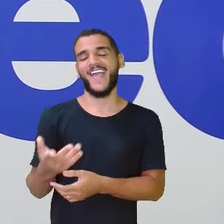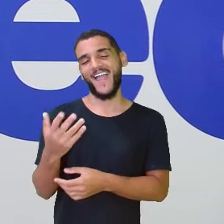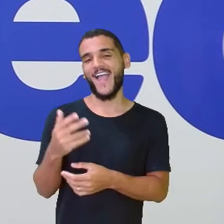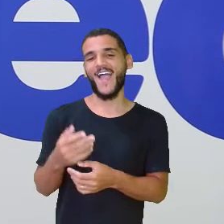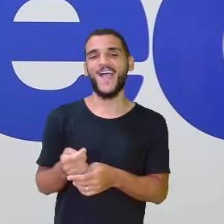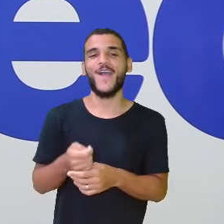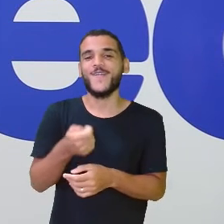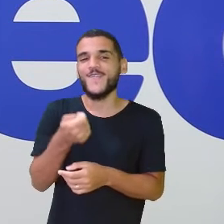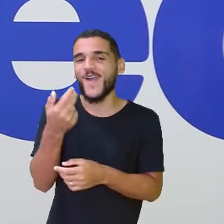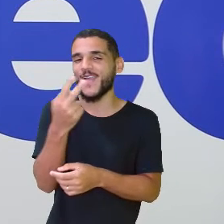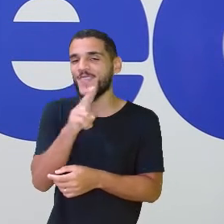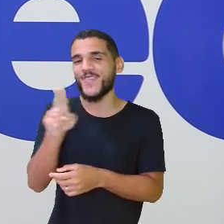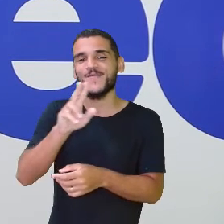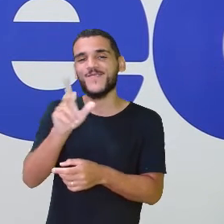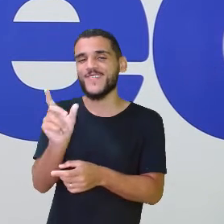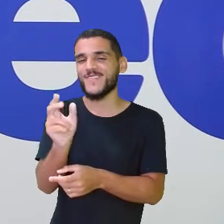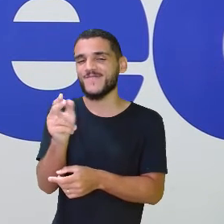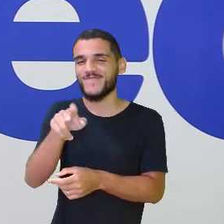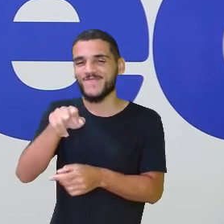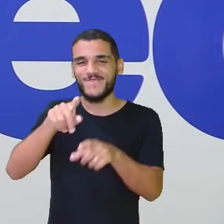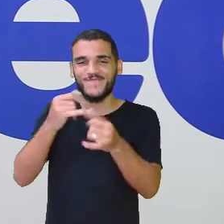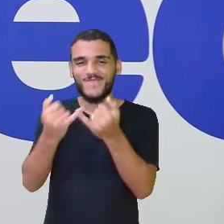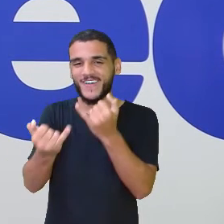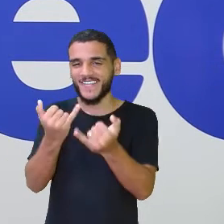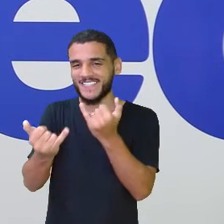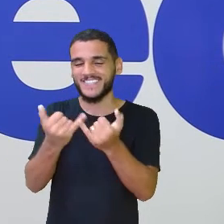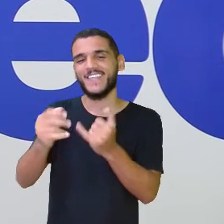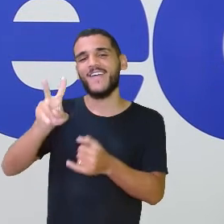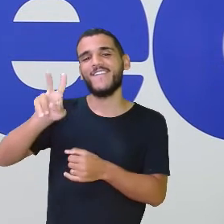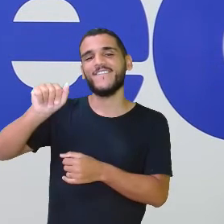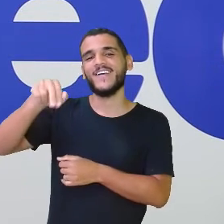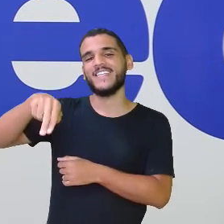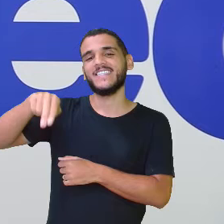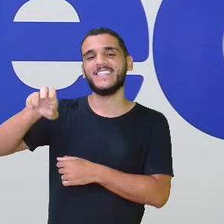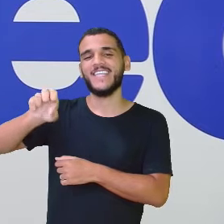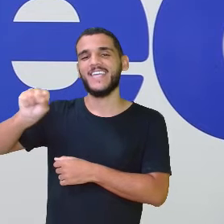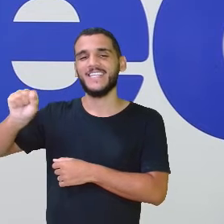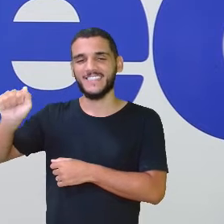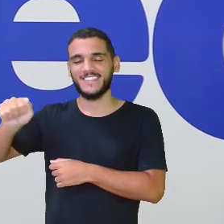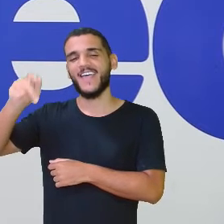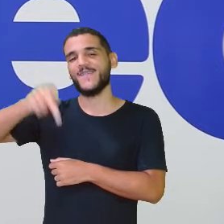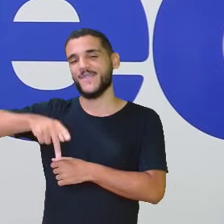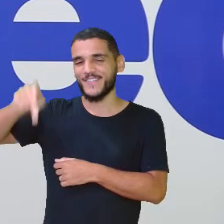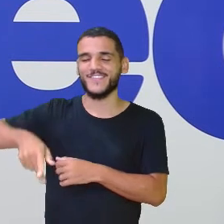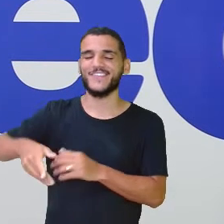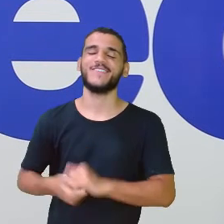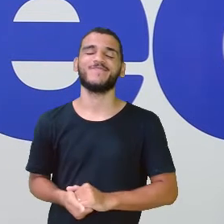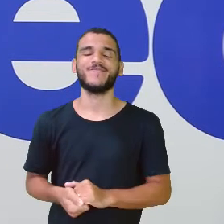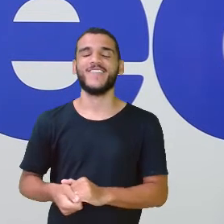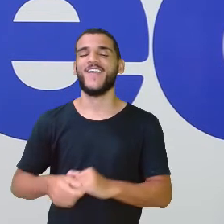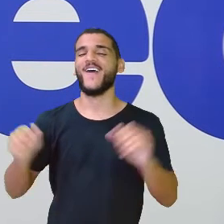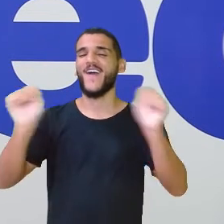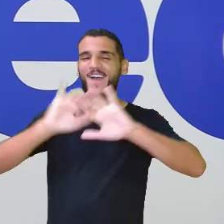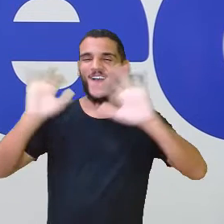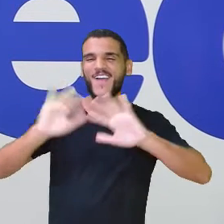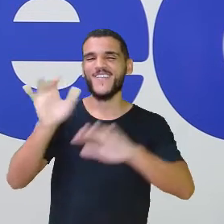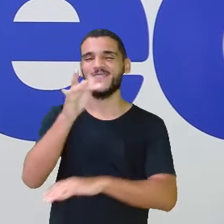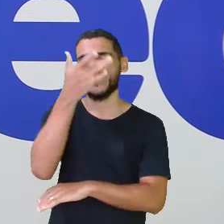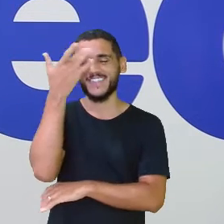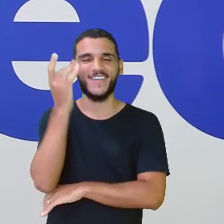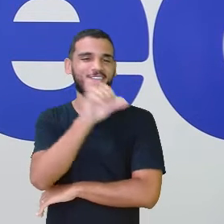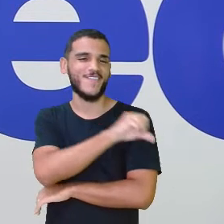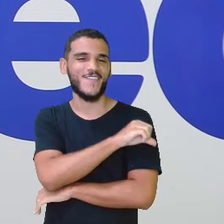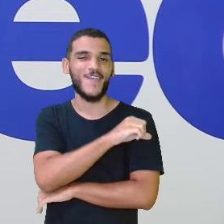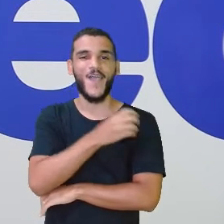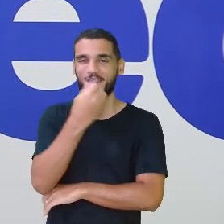produtora, nossa professora Vanessa. E aí, Vanessa, tudo bom? Tudo bom, professor Luciano. E aí, galera do 9º ano, tudo bem